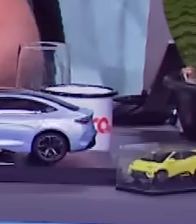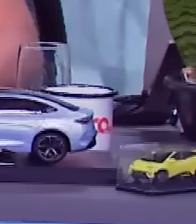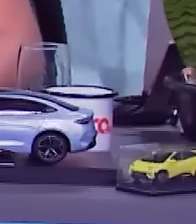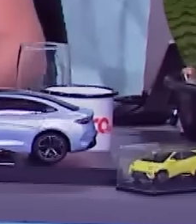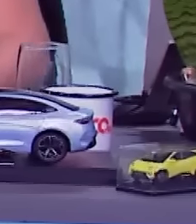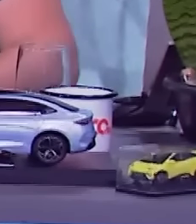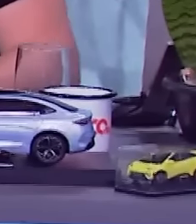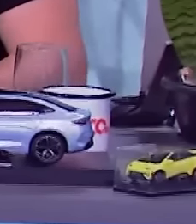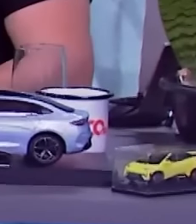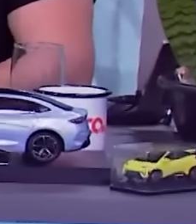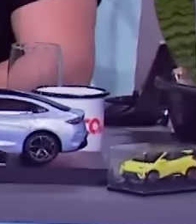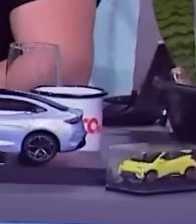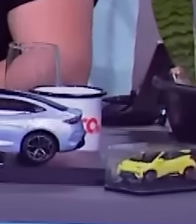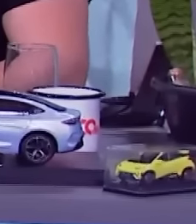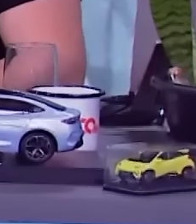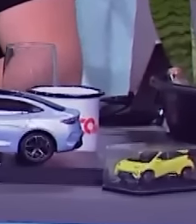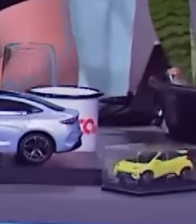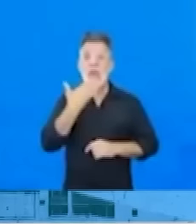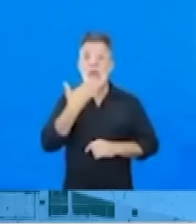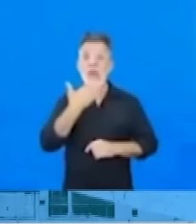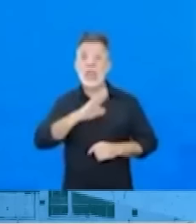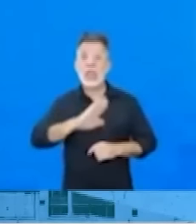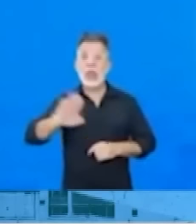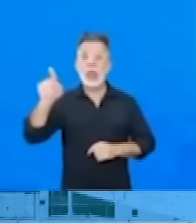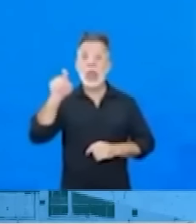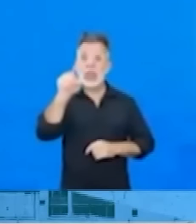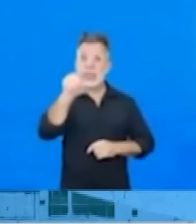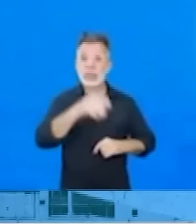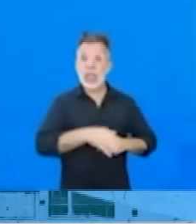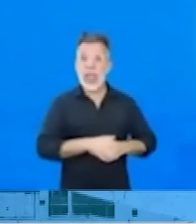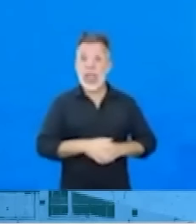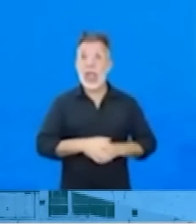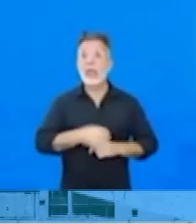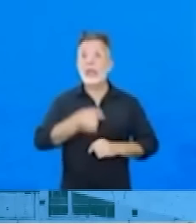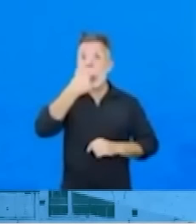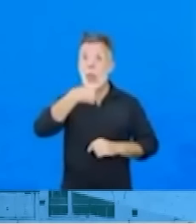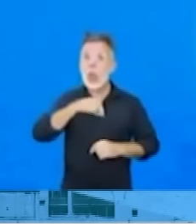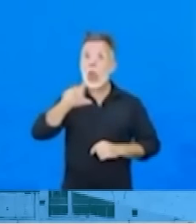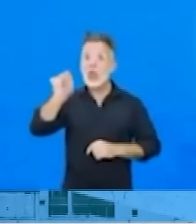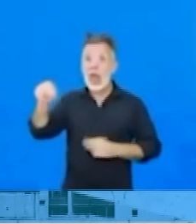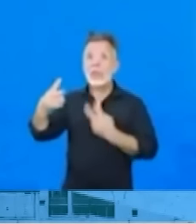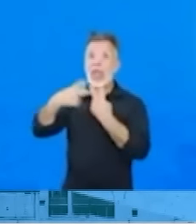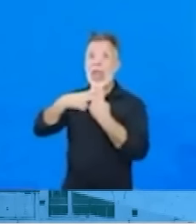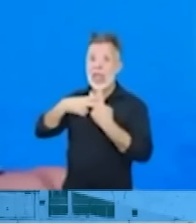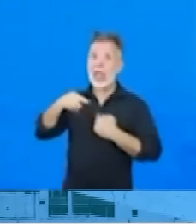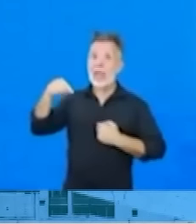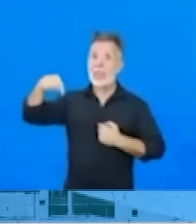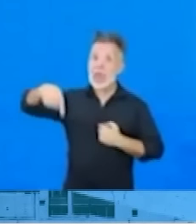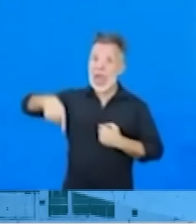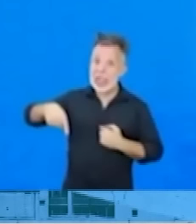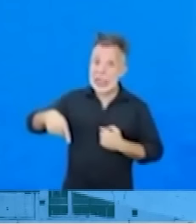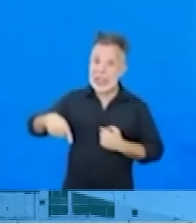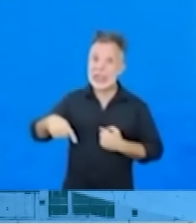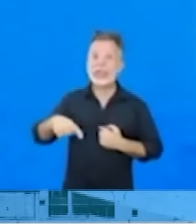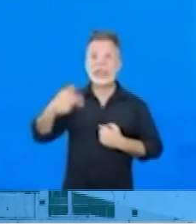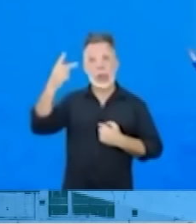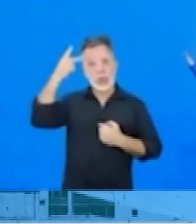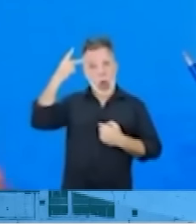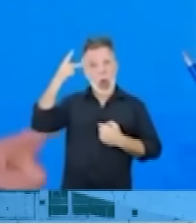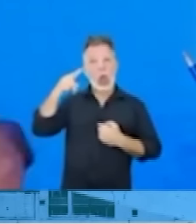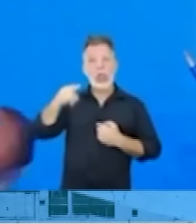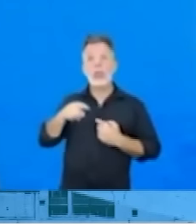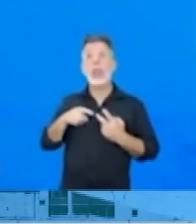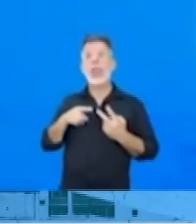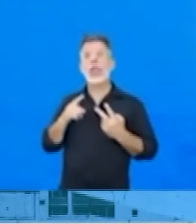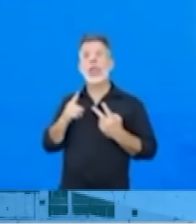Nesse momento, Samidana, que tá no finalzinho do vídeo, o Tramontina, ele fez uma advertência 3 vezes durante a fala,